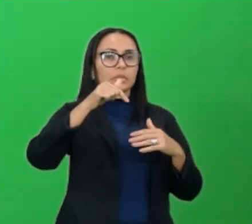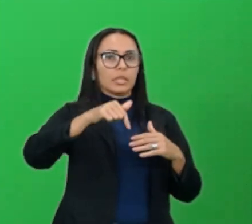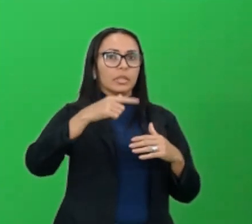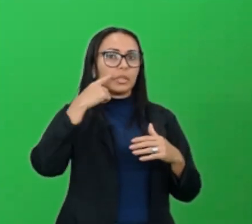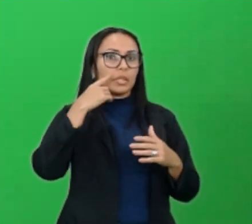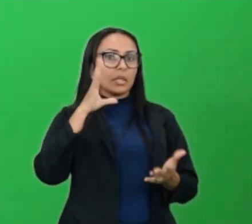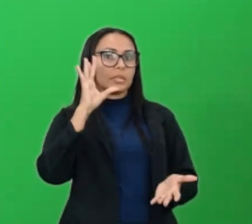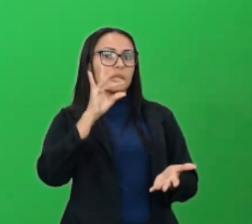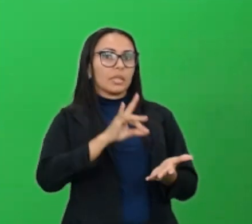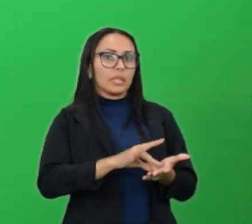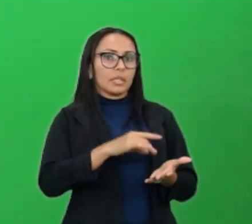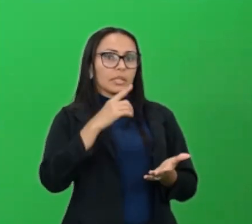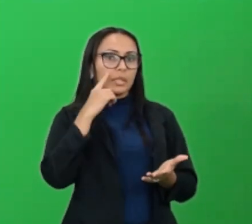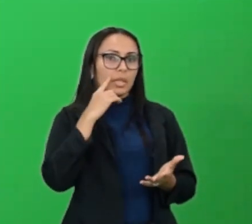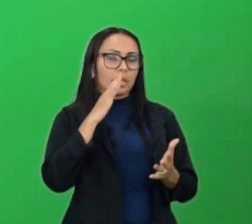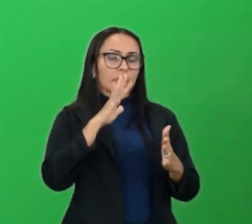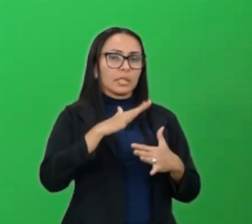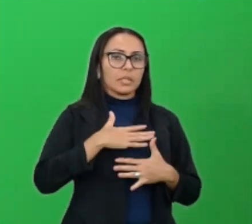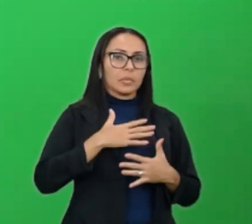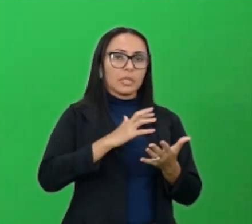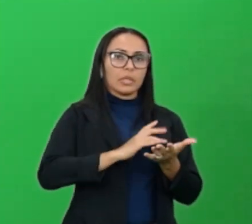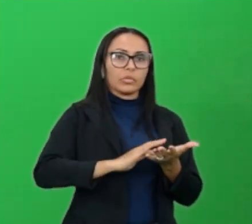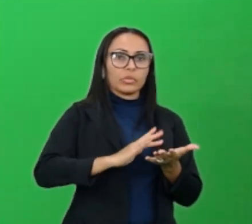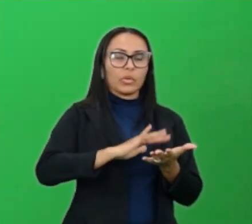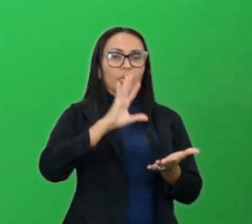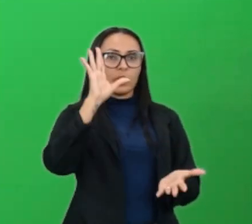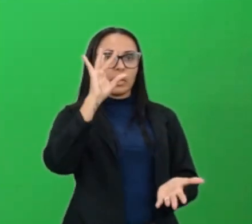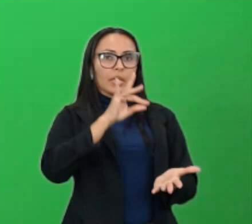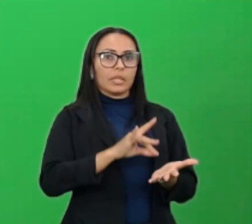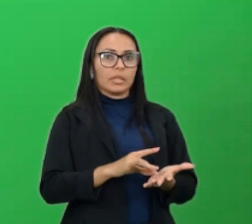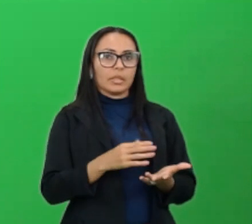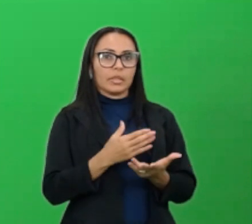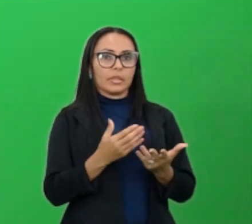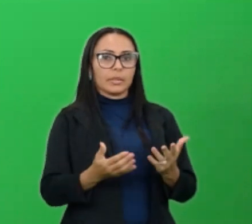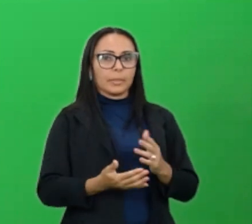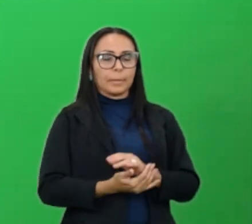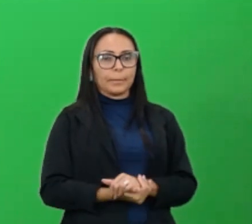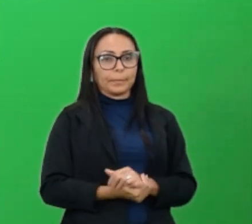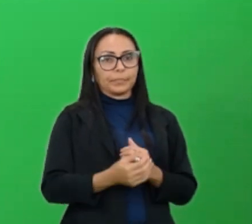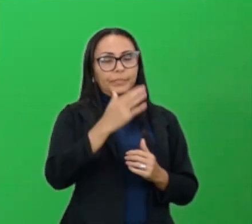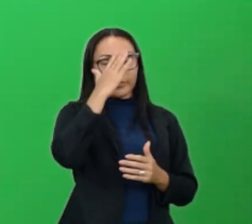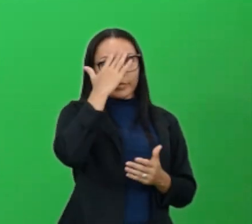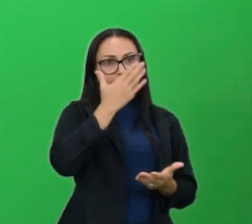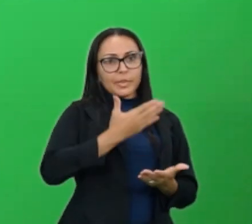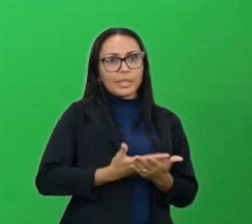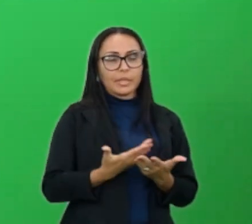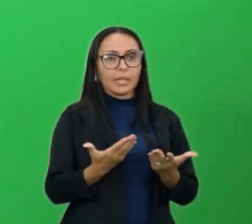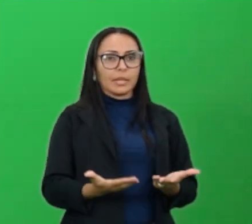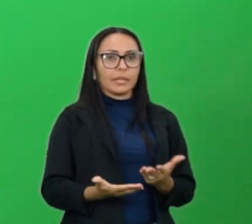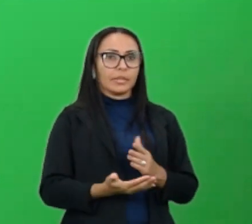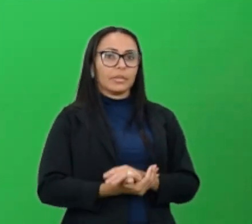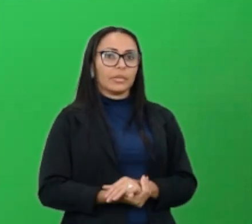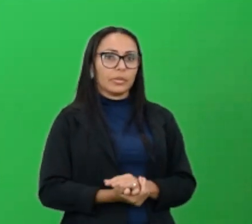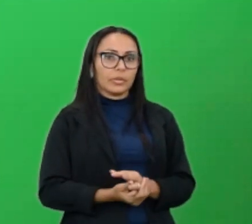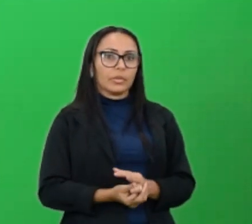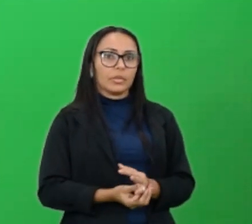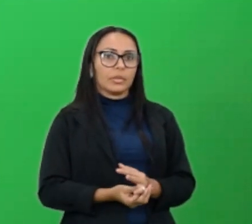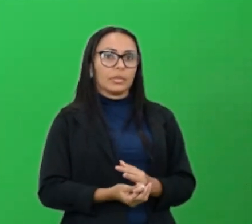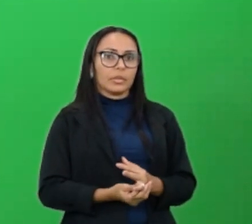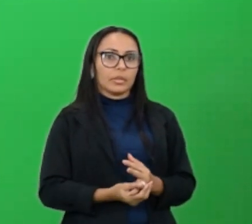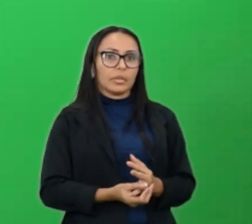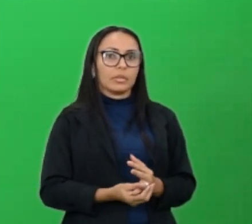cálculos realizados, ou seja, qual é o grau de confiabilidade, né, desses números, né, que estão sendo